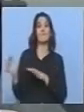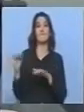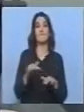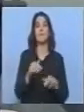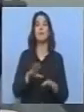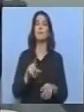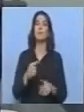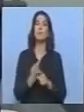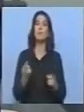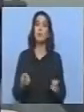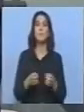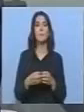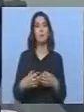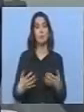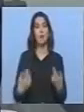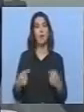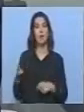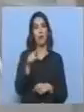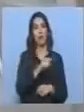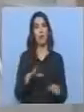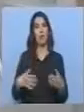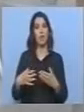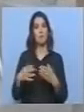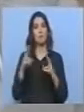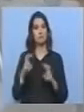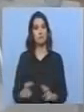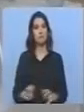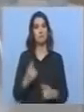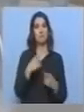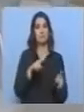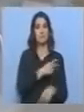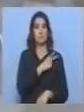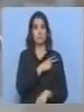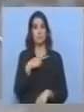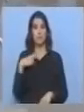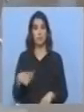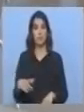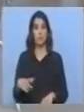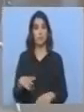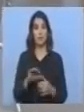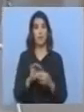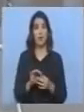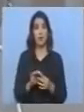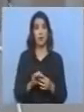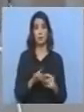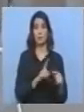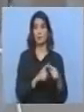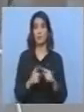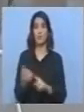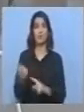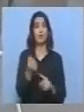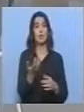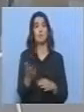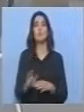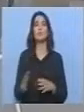pelo facto de cada vez mais haver equipas de investigadores e professores universitários portugueses ligados a estes grandes sucessos, por exemplo,